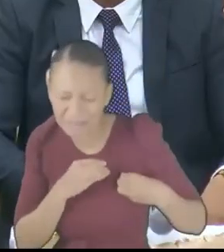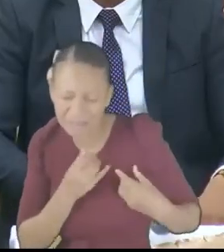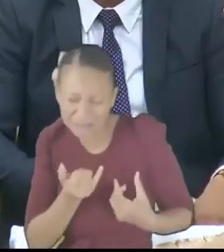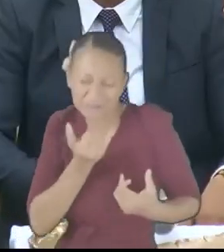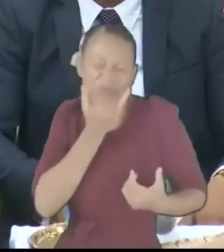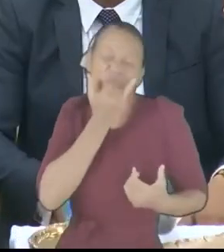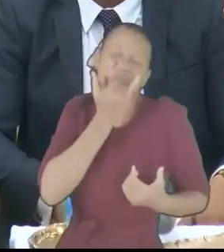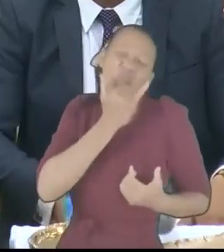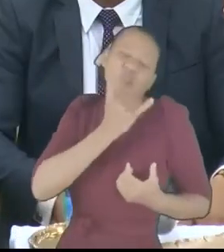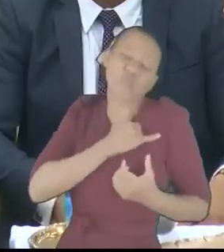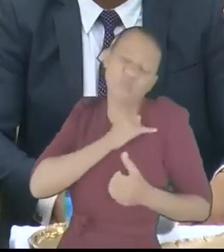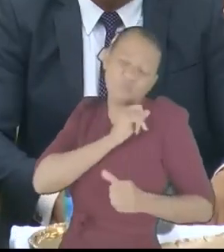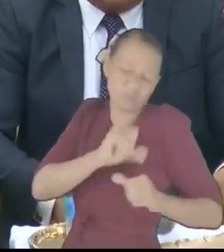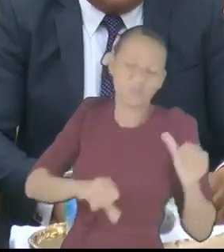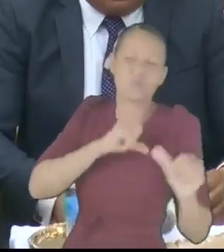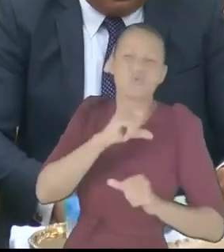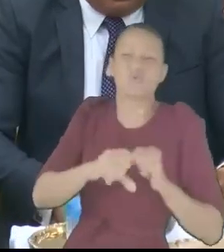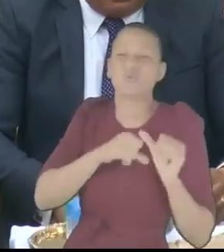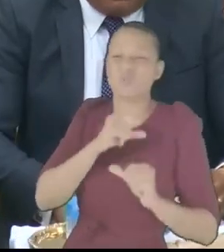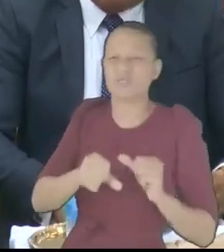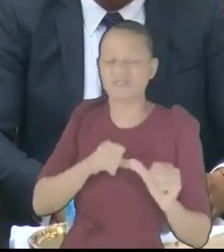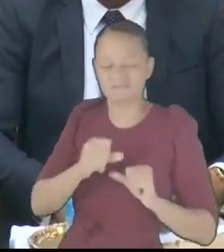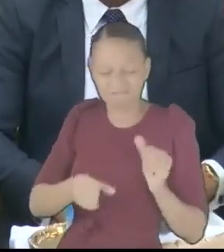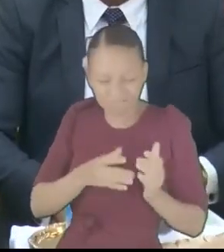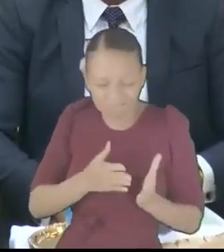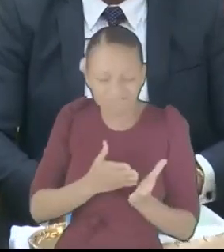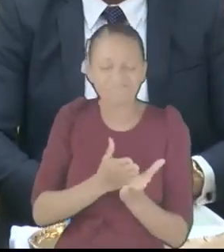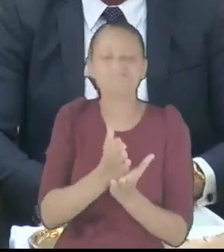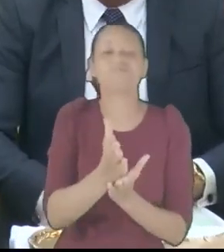ela não se conforma com a lama.